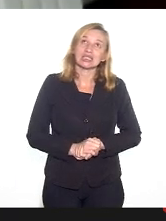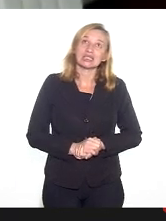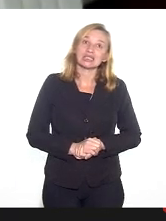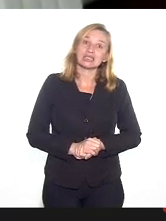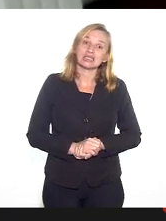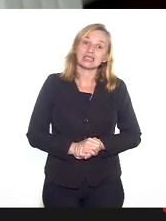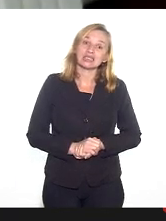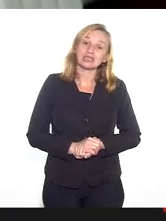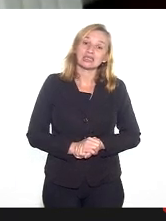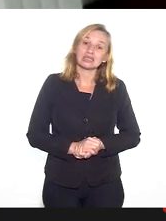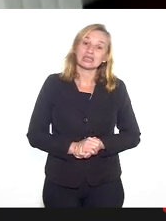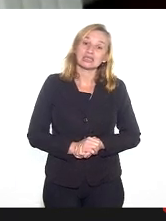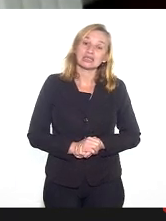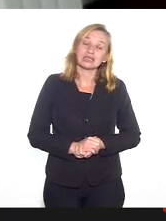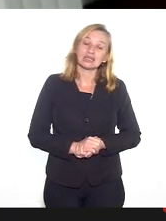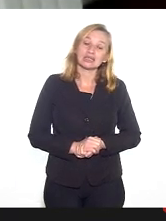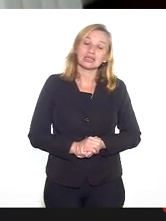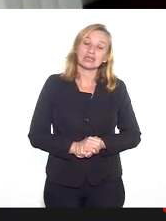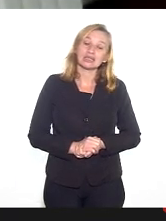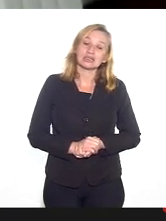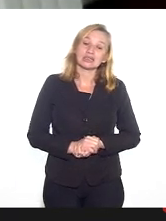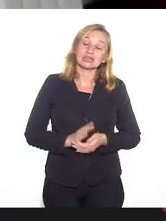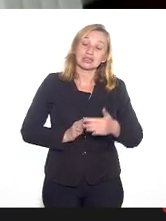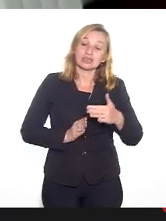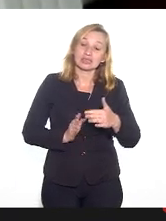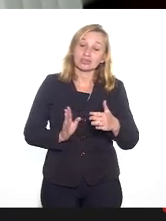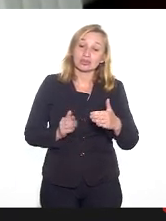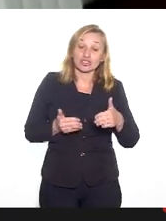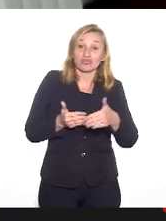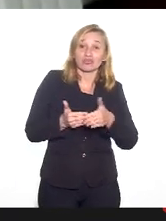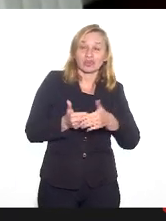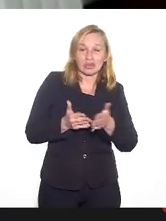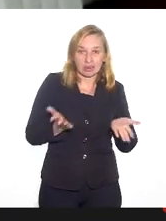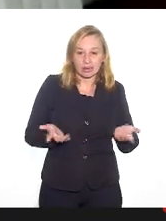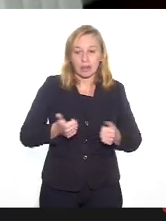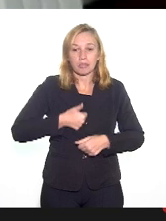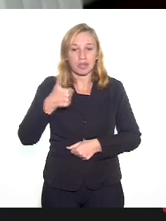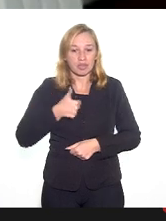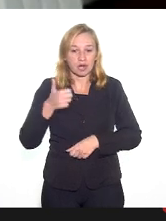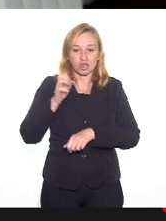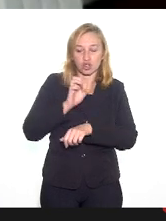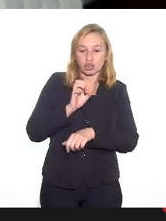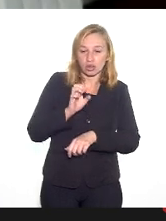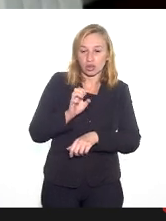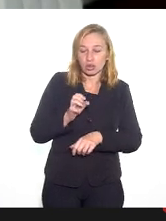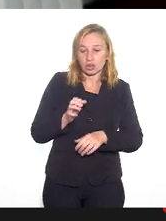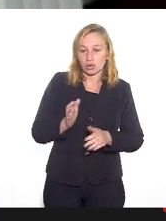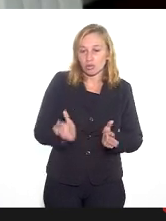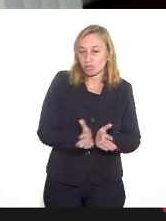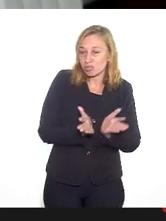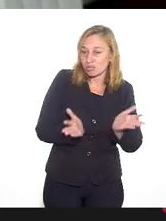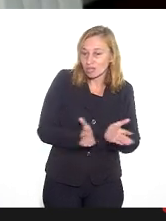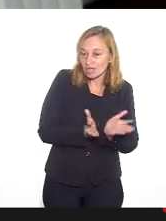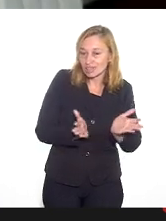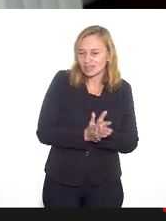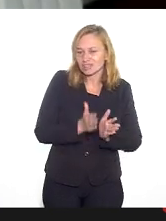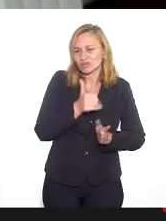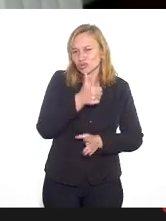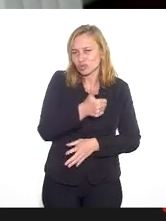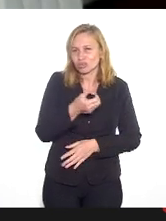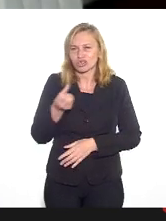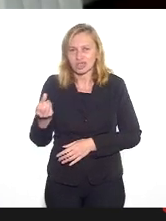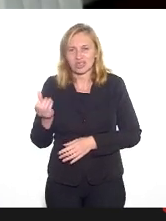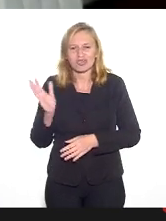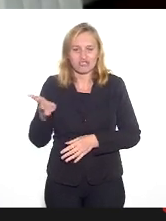singular, né? As restrições que, primeiro, o estado de calamidade financeira decretado lá em